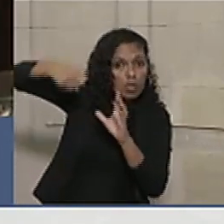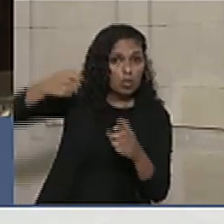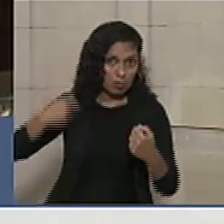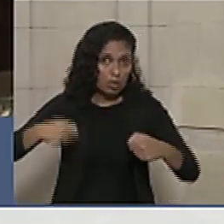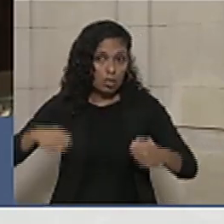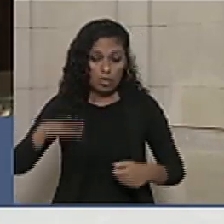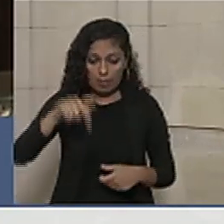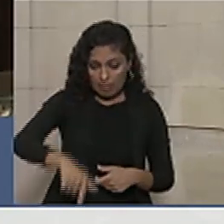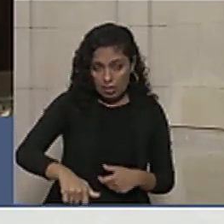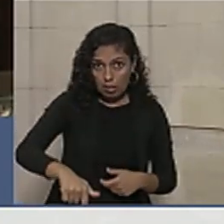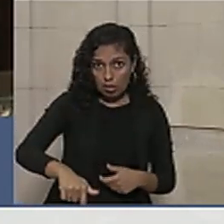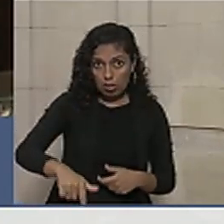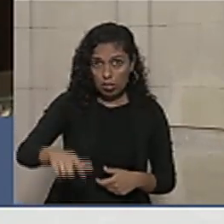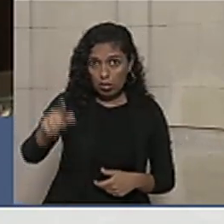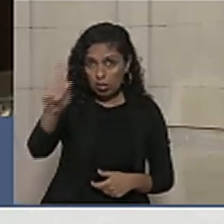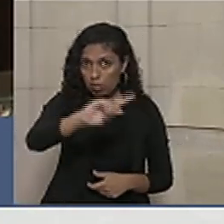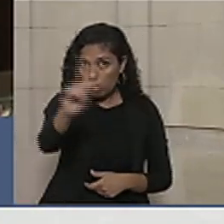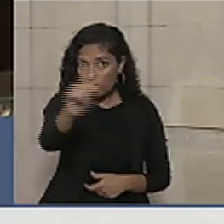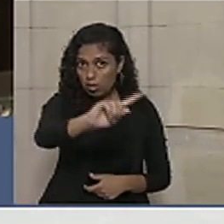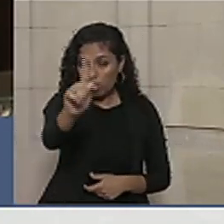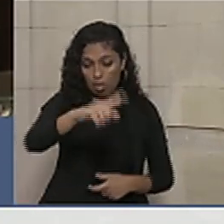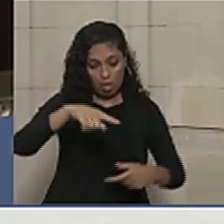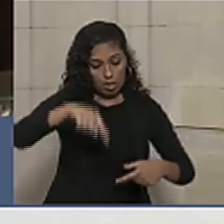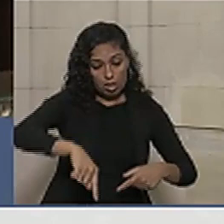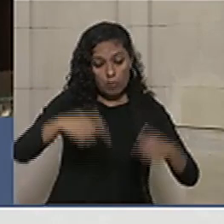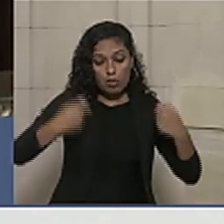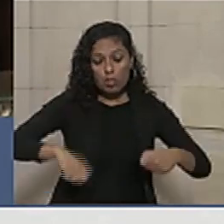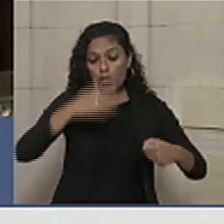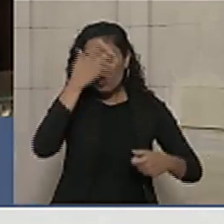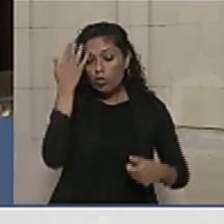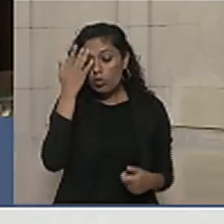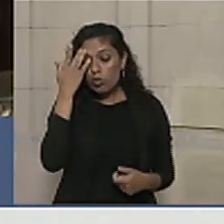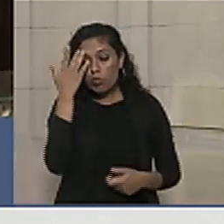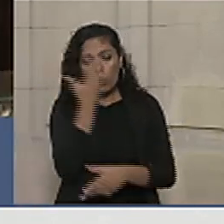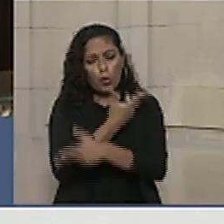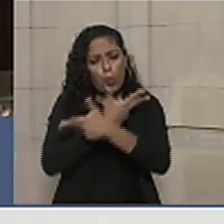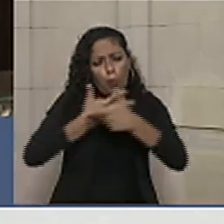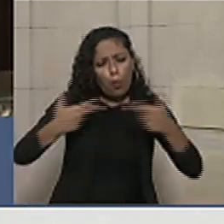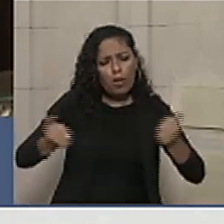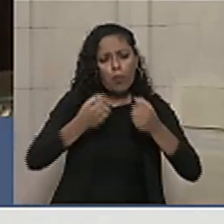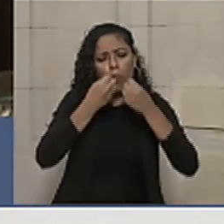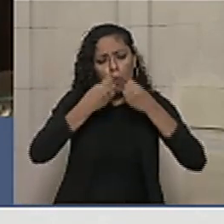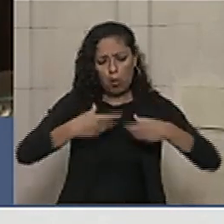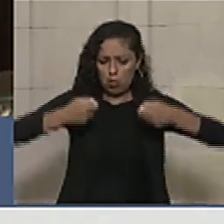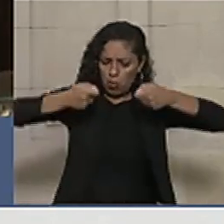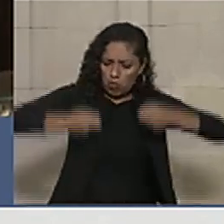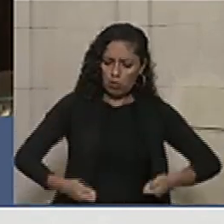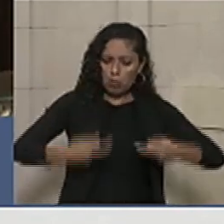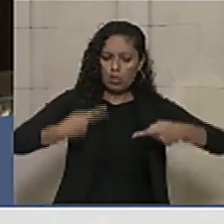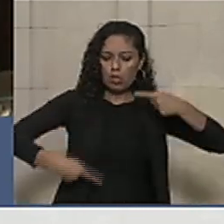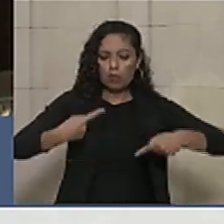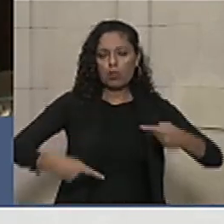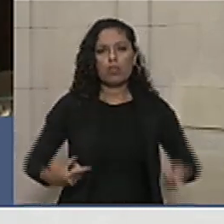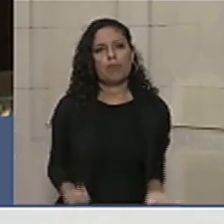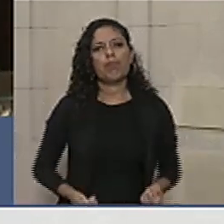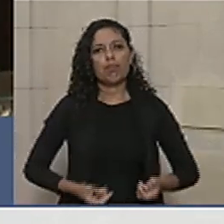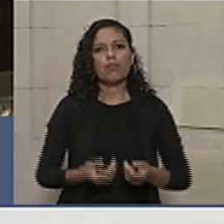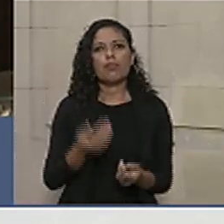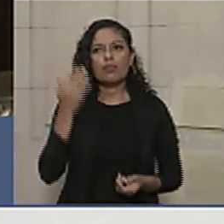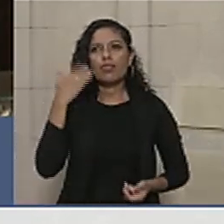parlamento precisa, né, de densidade política, qualidade, etc. Mas é esse tipo de